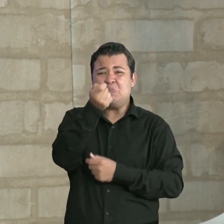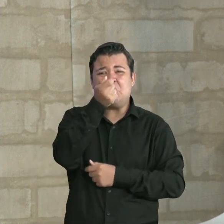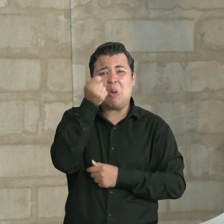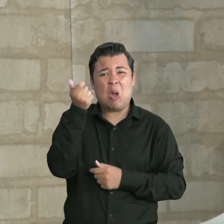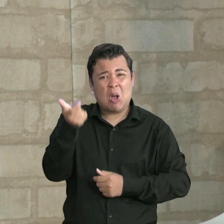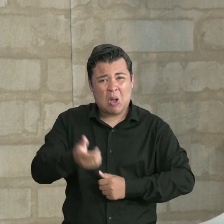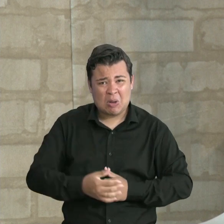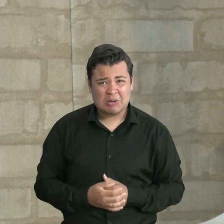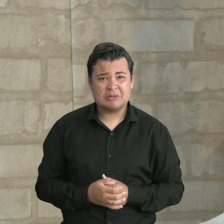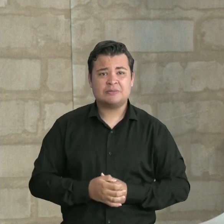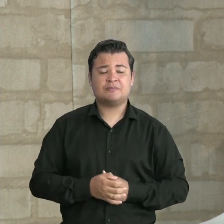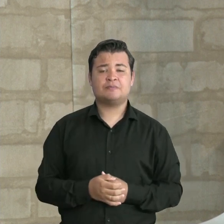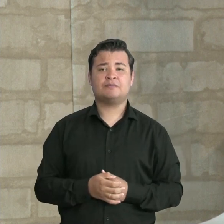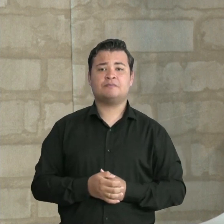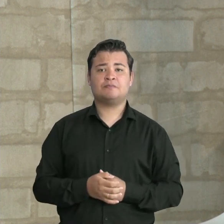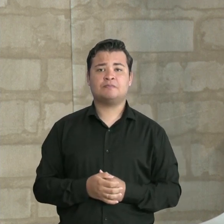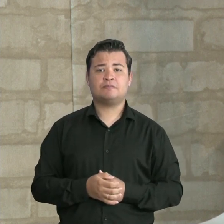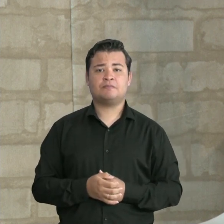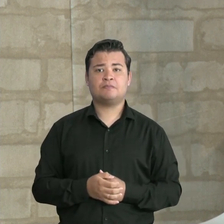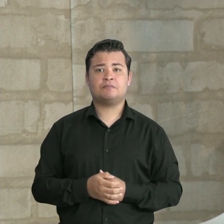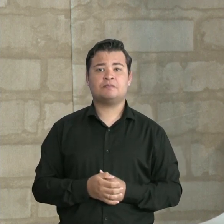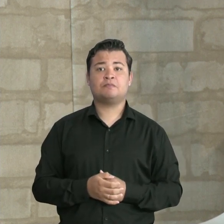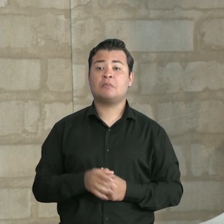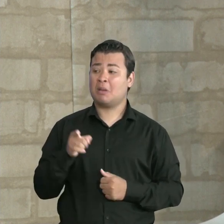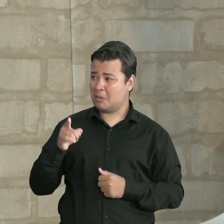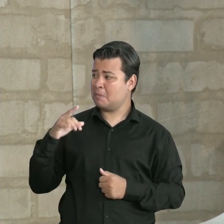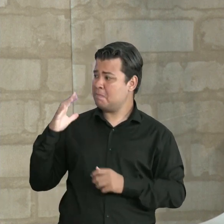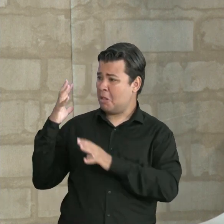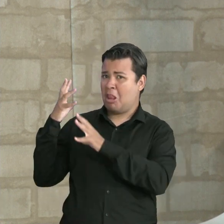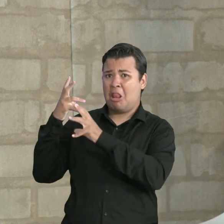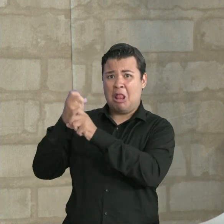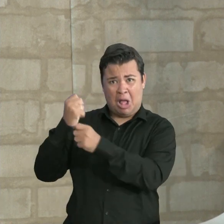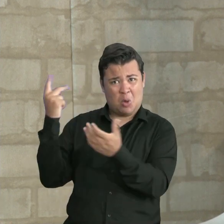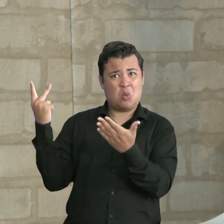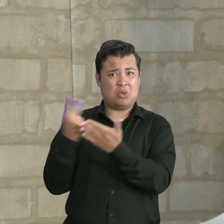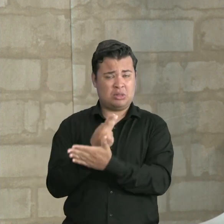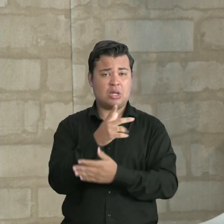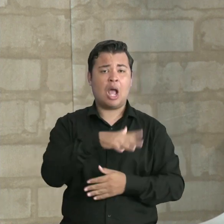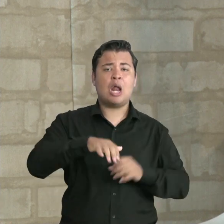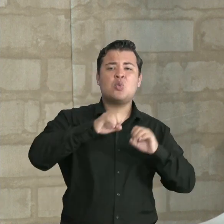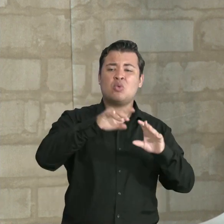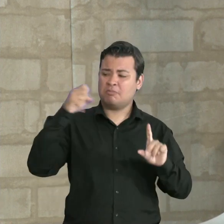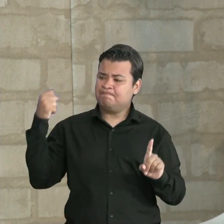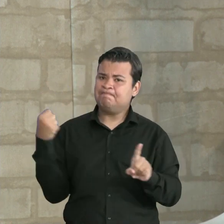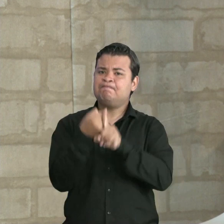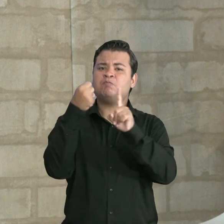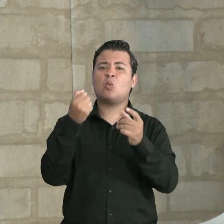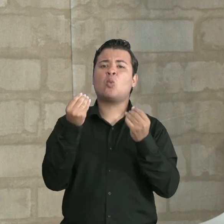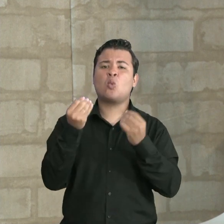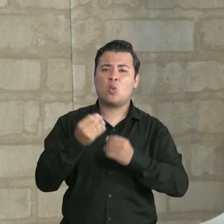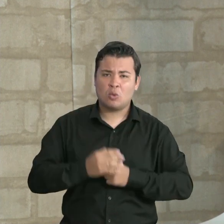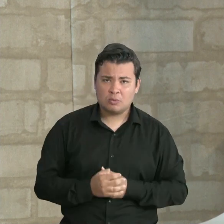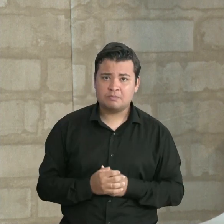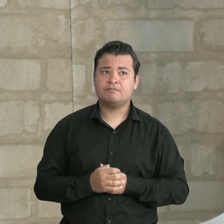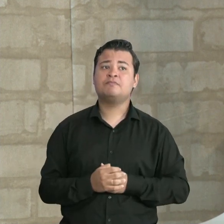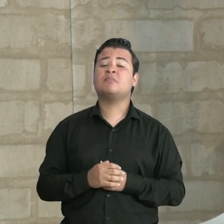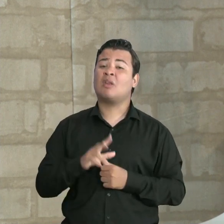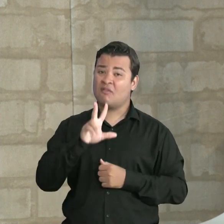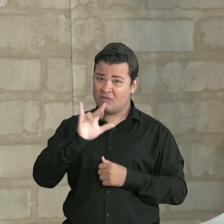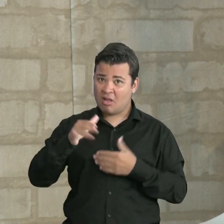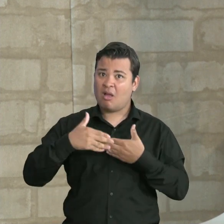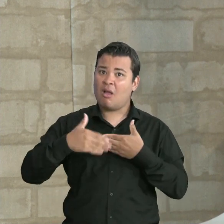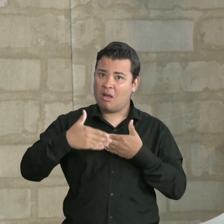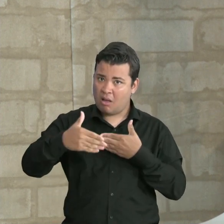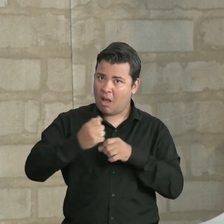O que as implicações ou os impactos disso na educação? Nós teremos, nos próximos anos, nos